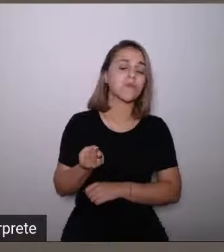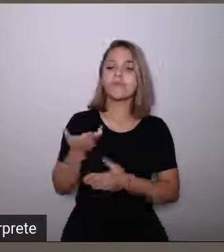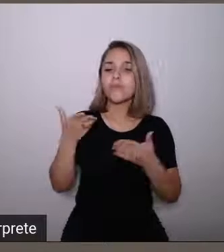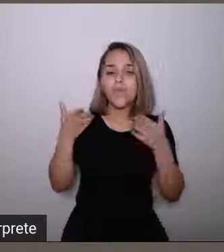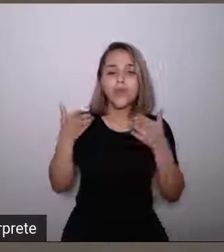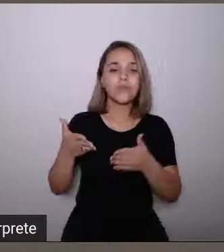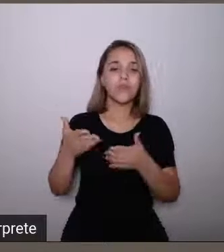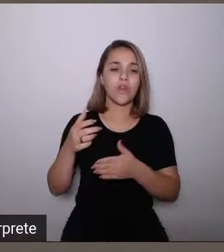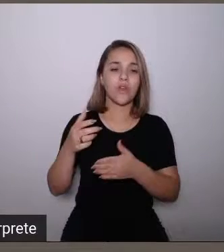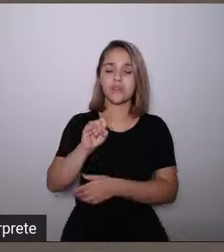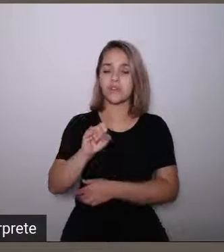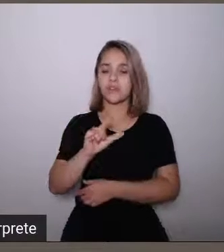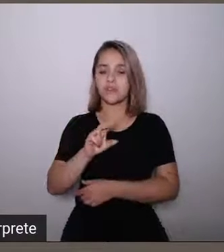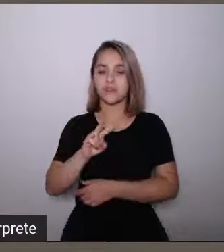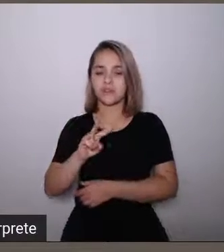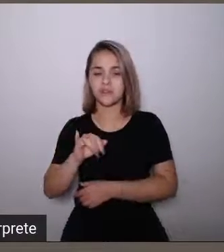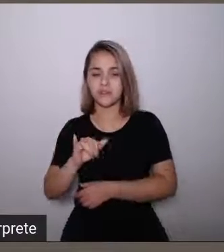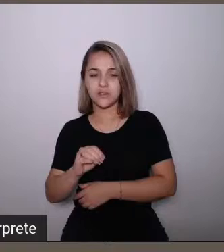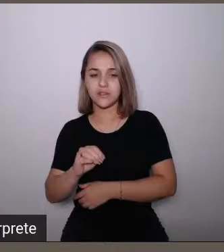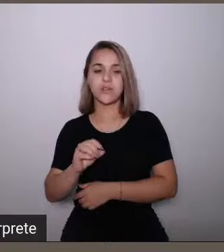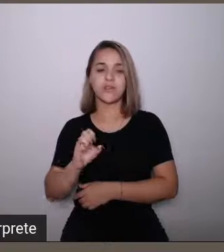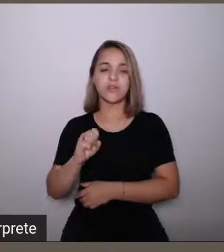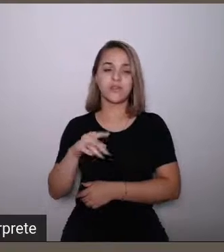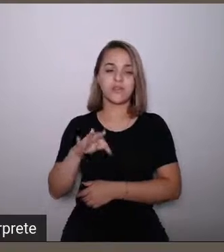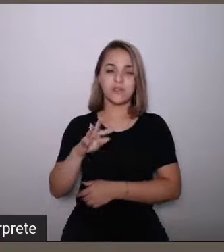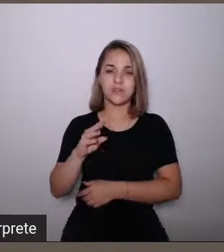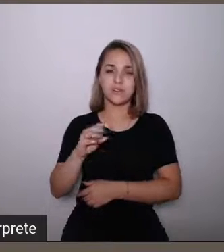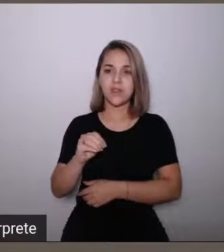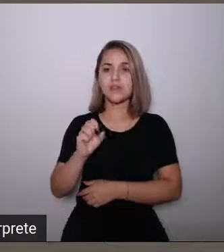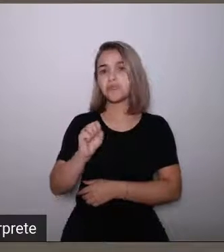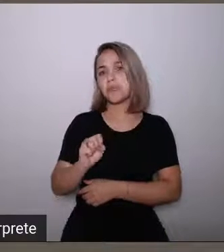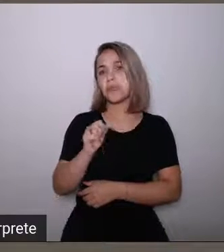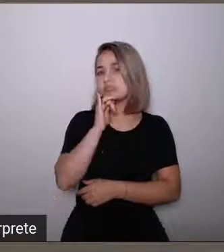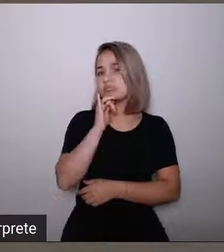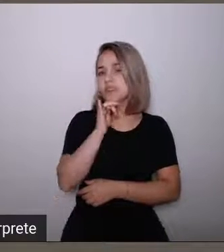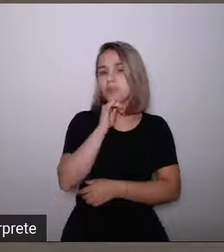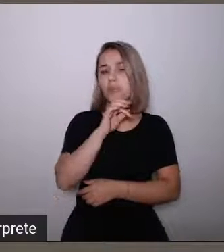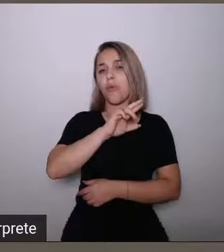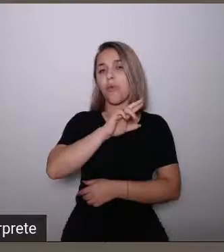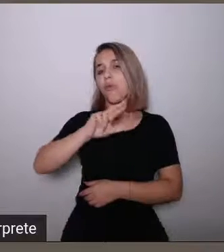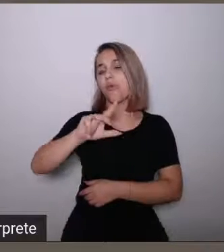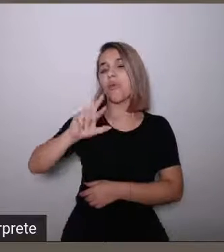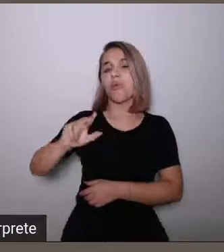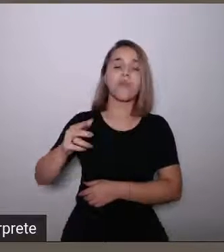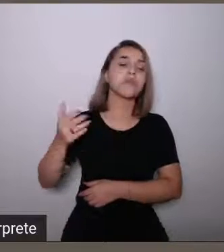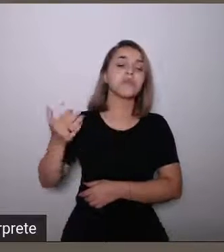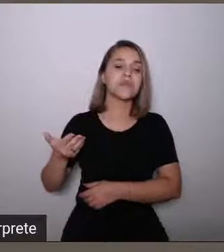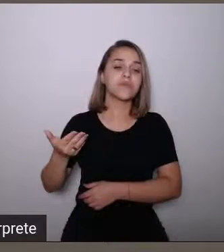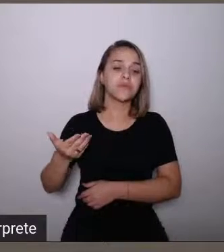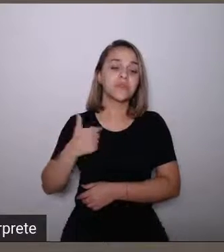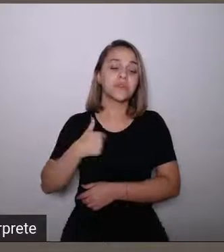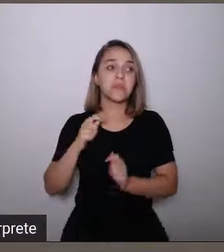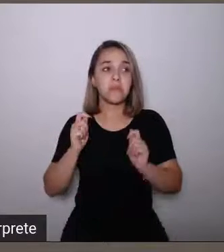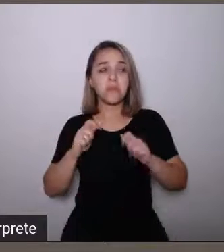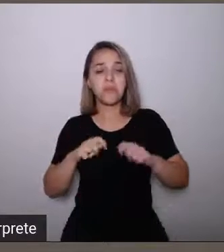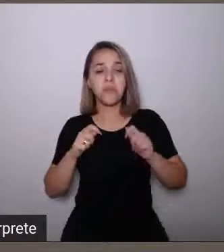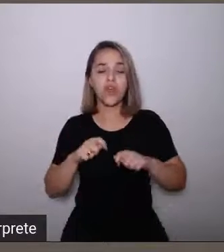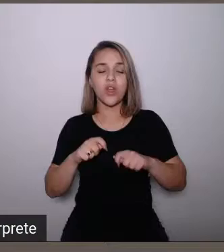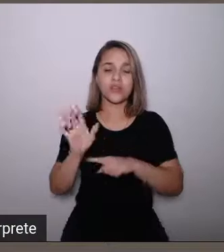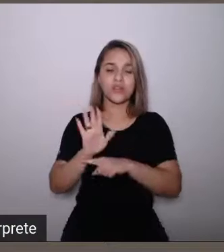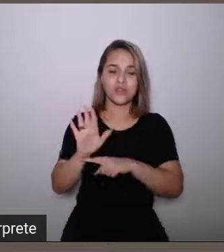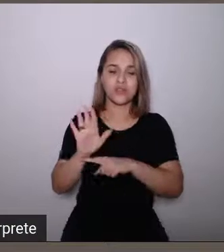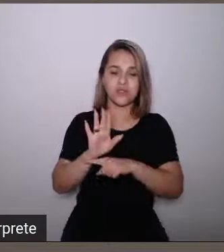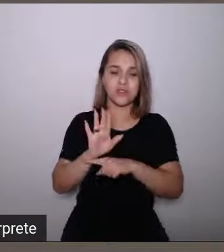também pode ter outros exemplos que me fogem, ou mesmo no tipo de cinema